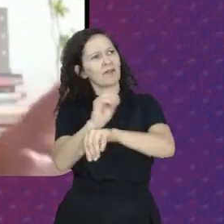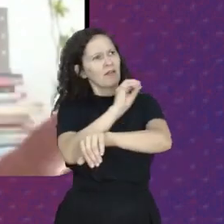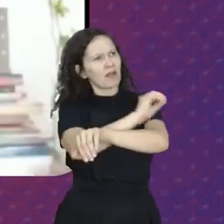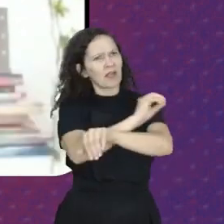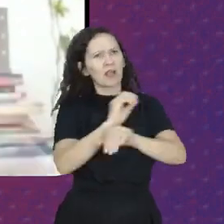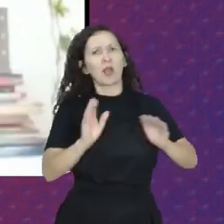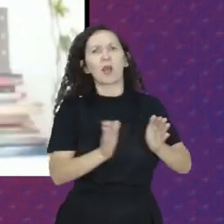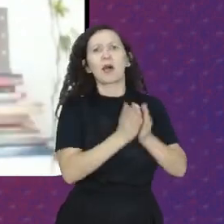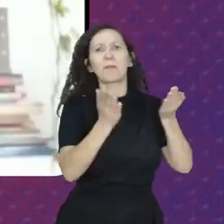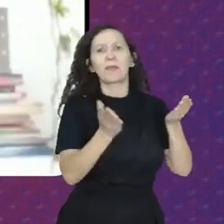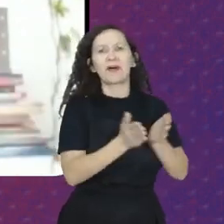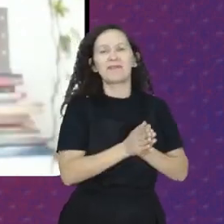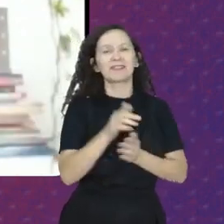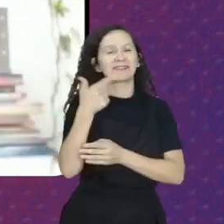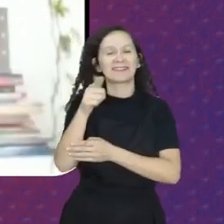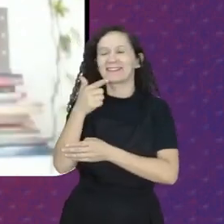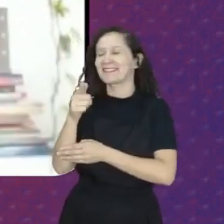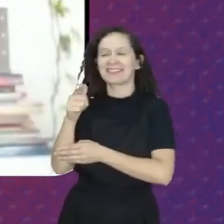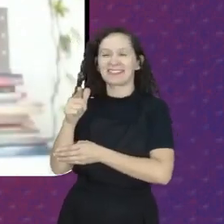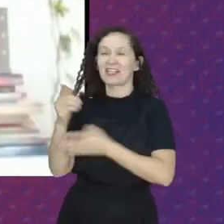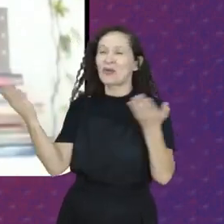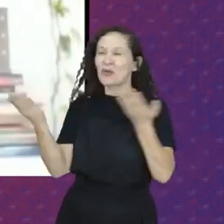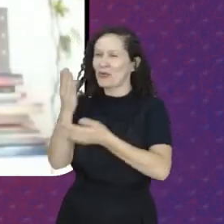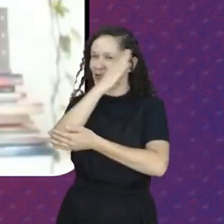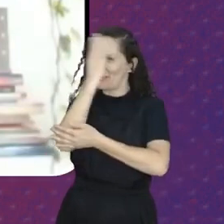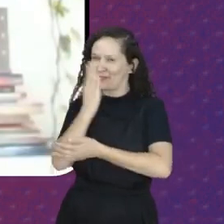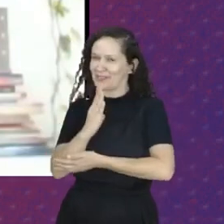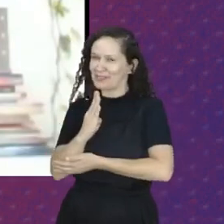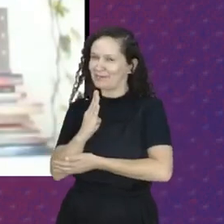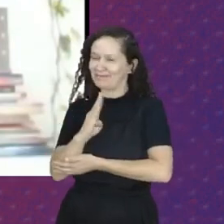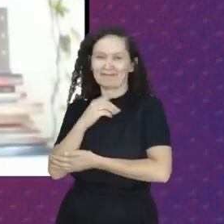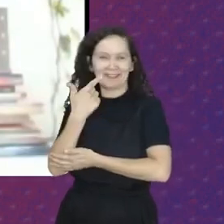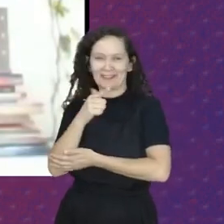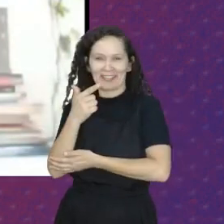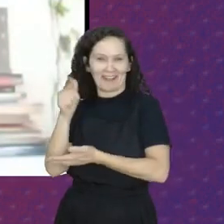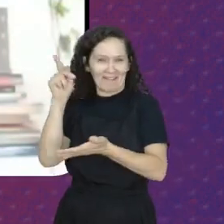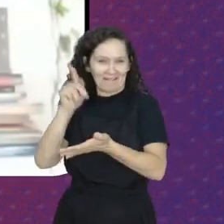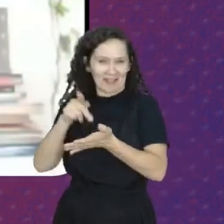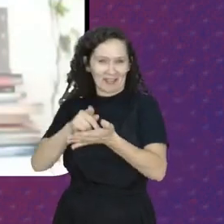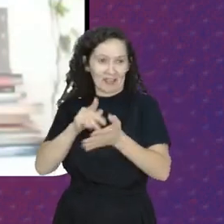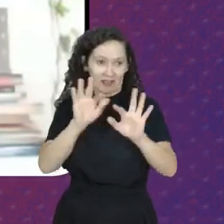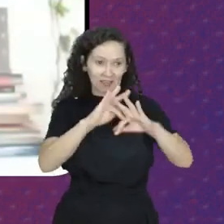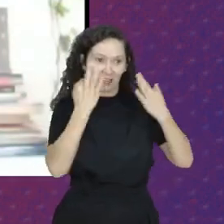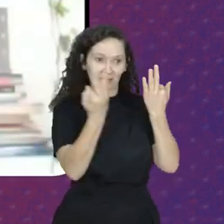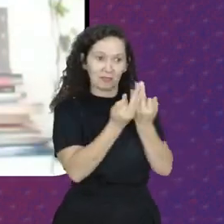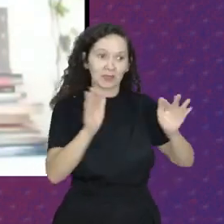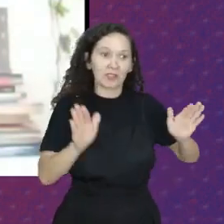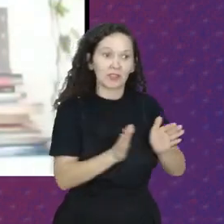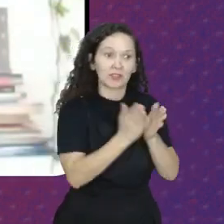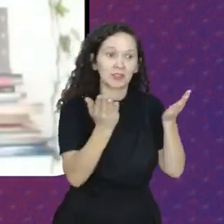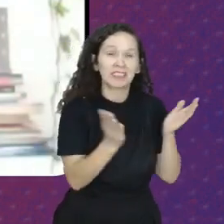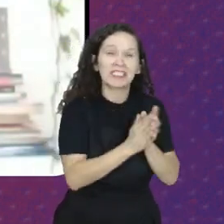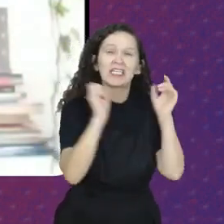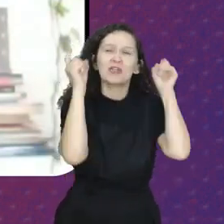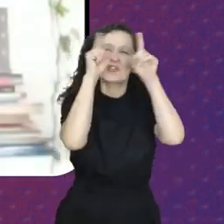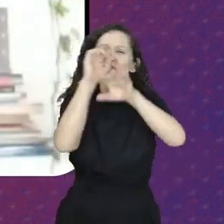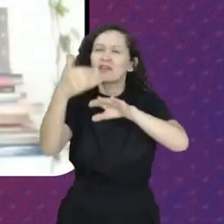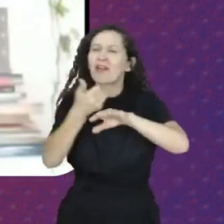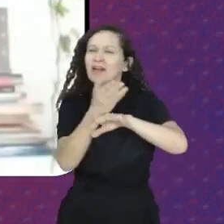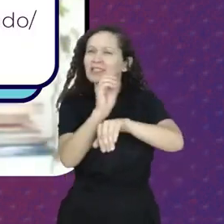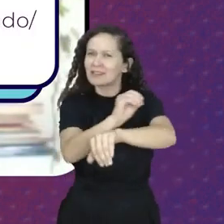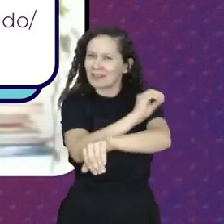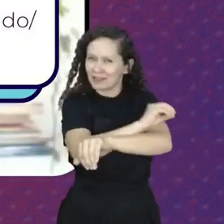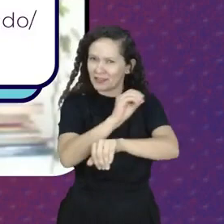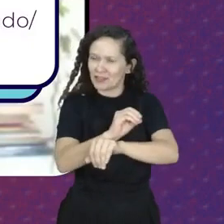de pobre, não é verdade hoje no Brasil. As famílias mais pobres têm as maiores dificuldades de acesso à